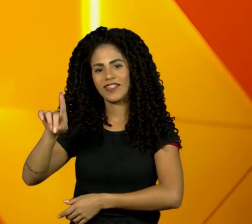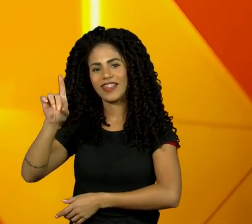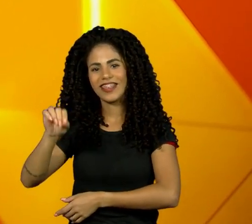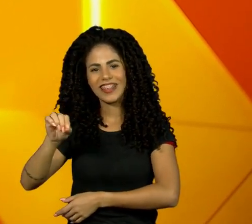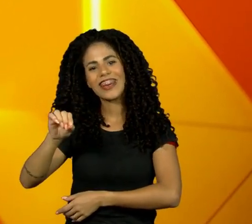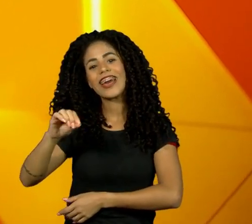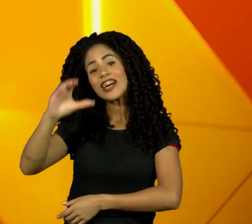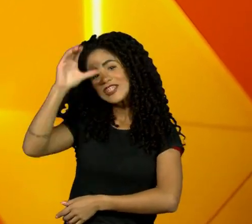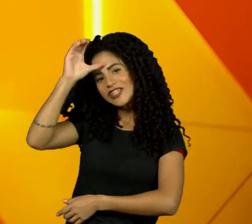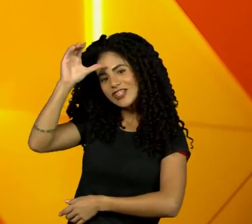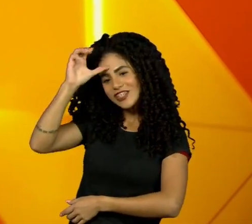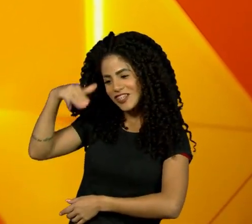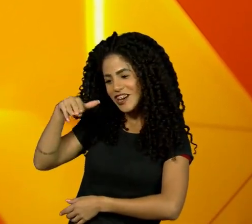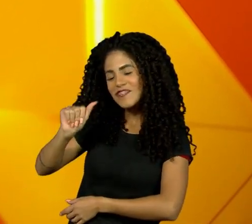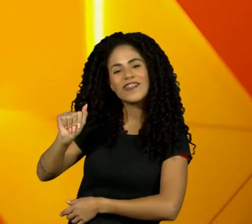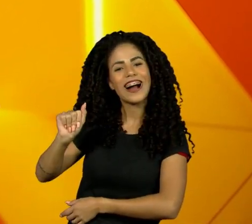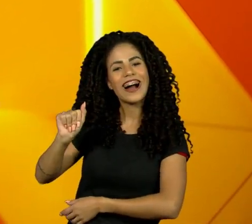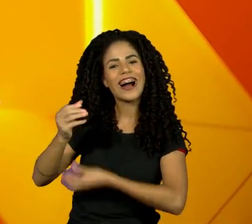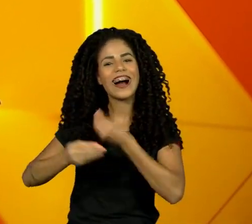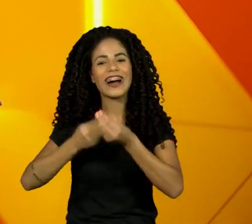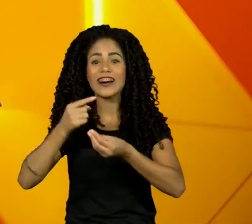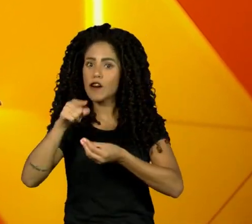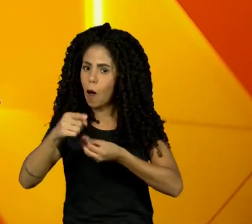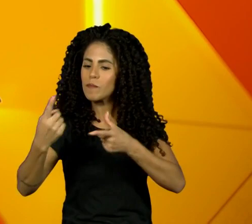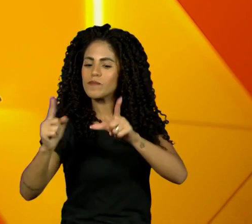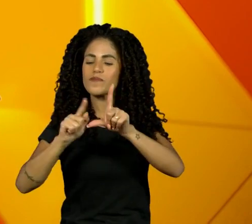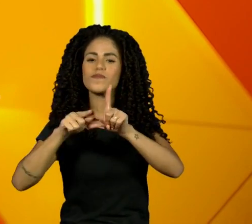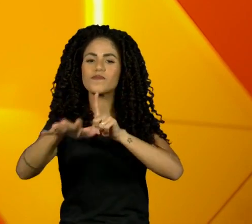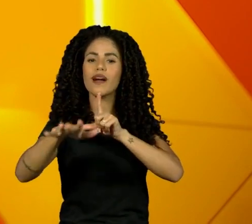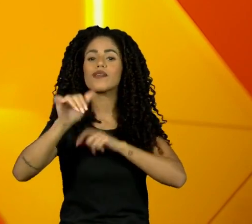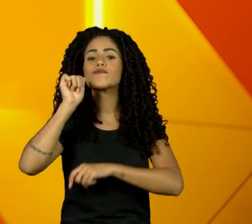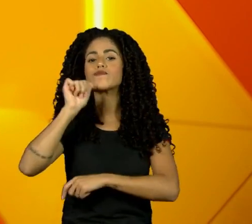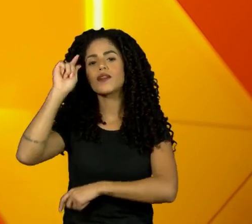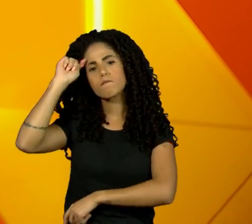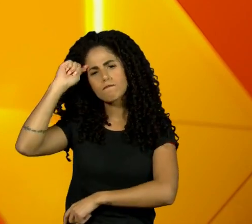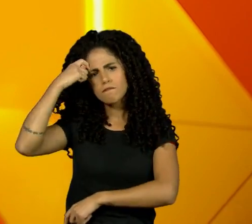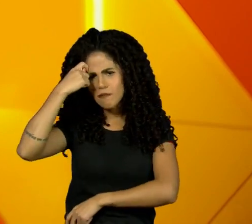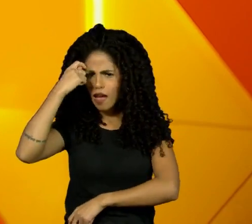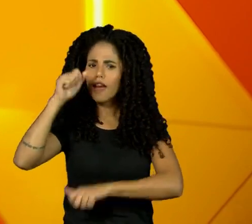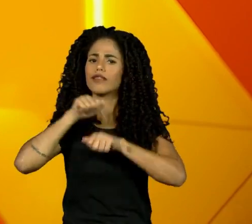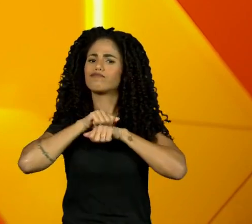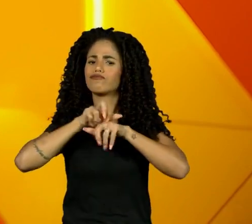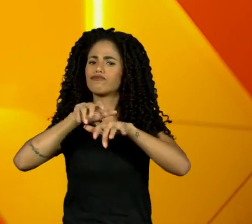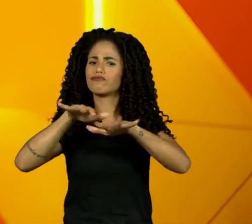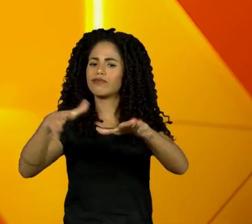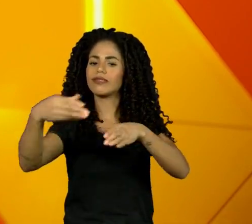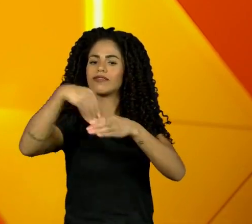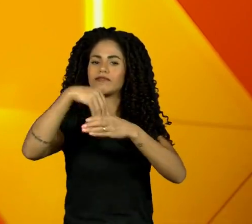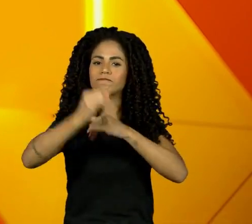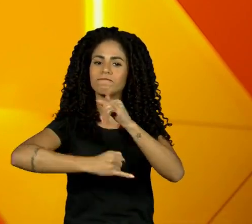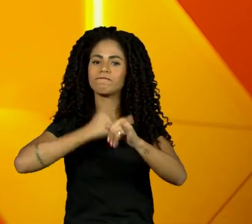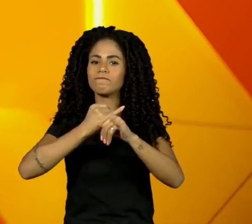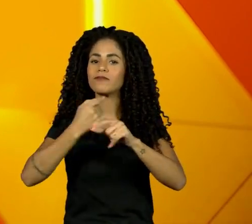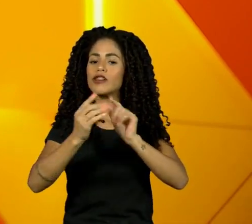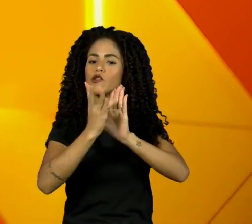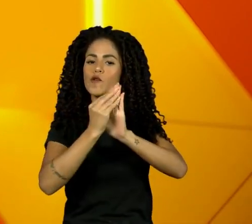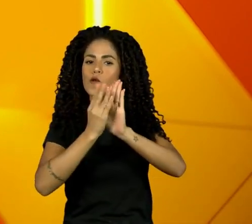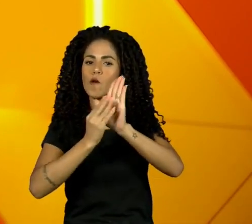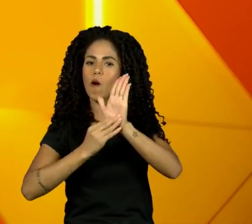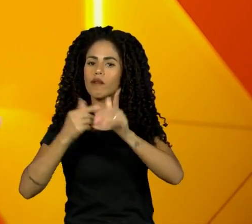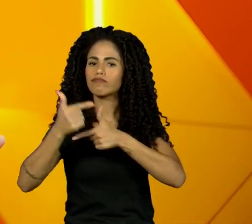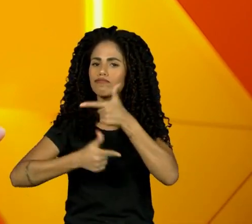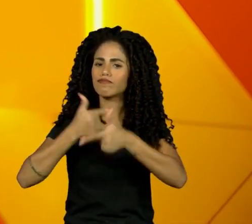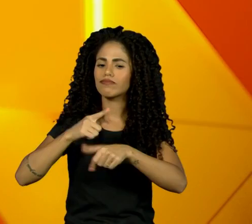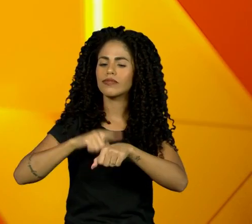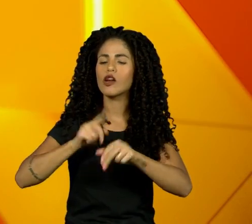Tia Má. Ela é uma das influenciadoras negras que vem se destacando nas redes com um conteúdo que trabalha ao